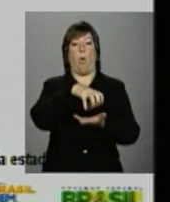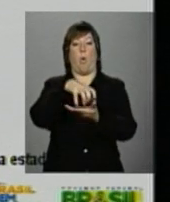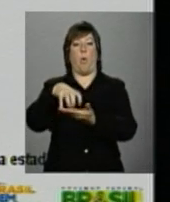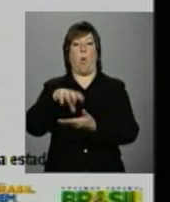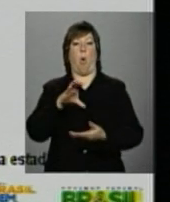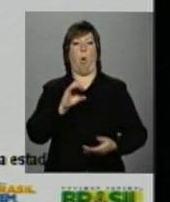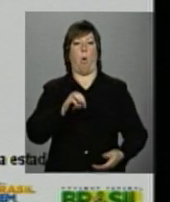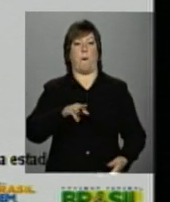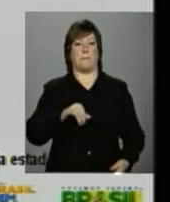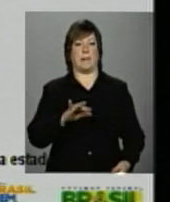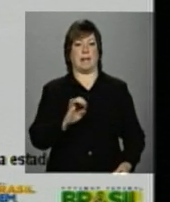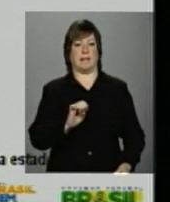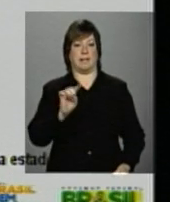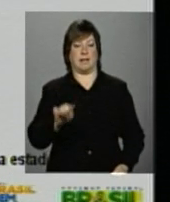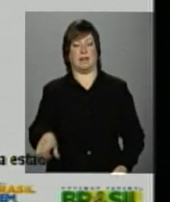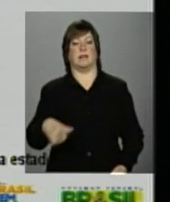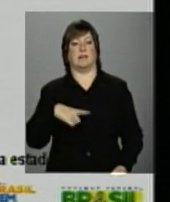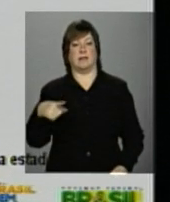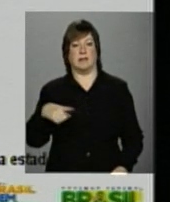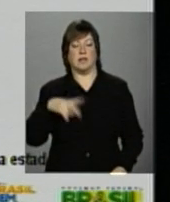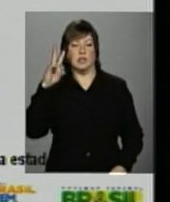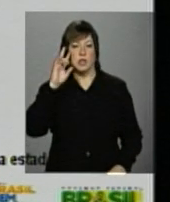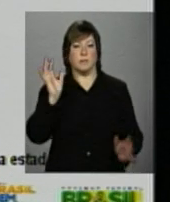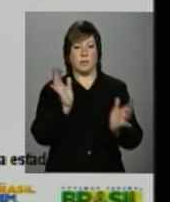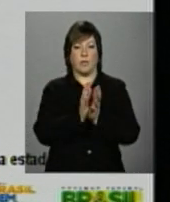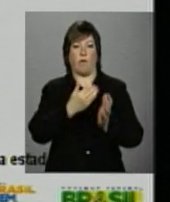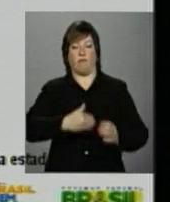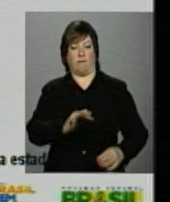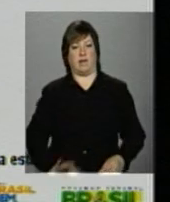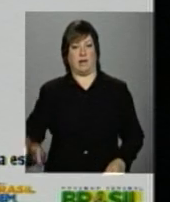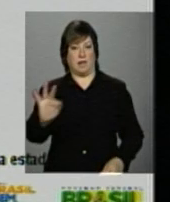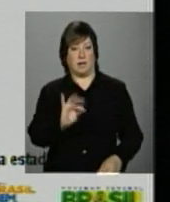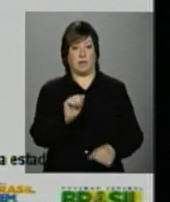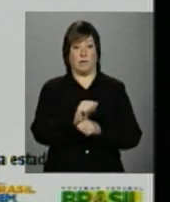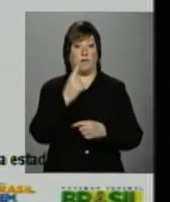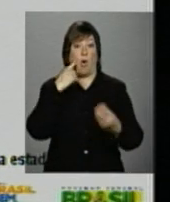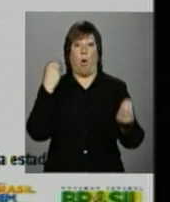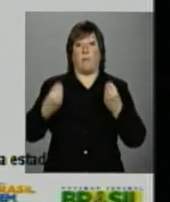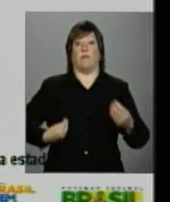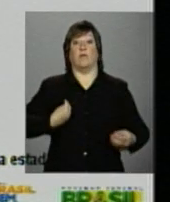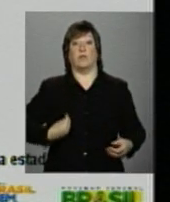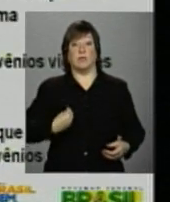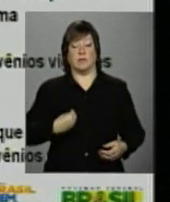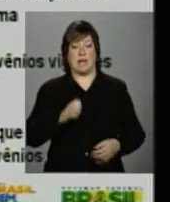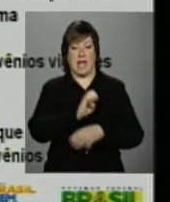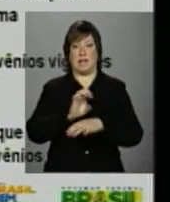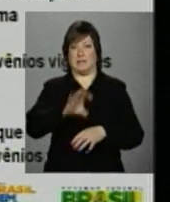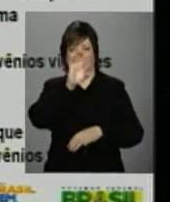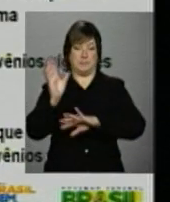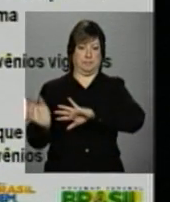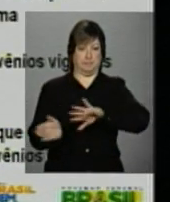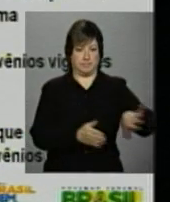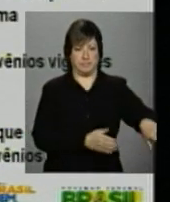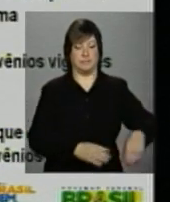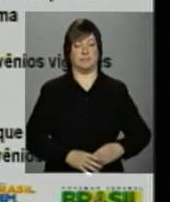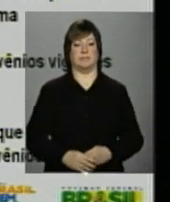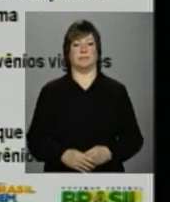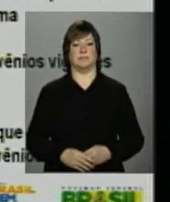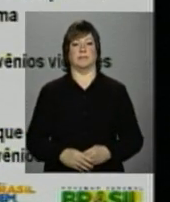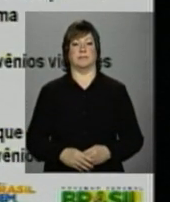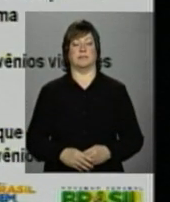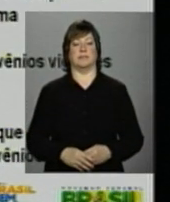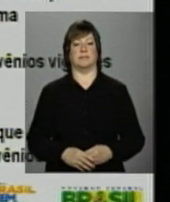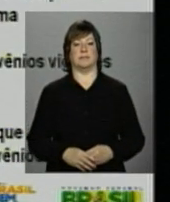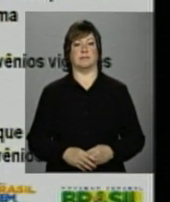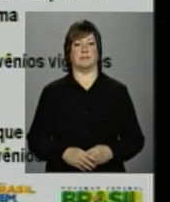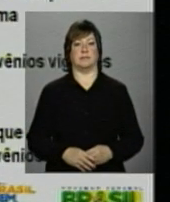mais do que funciona a nível Federal Nossa expectativa é que eles funcionem nos Estados próxima eh